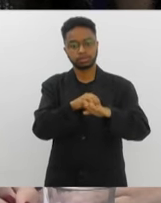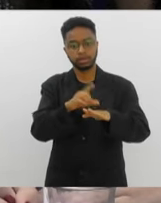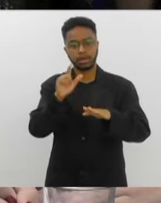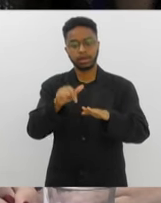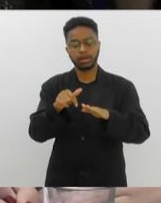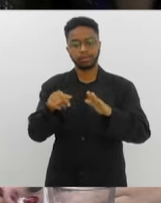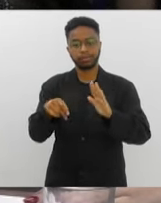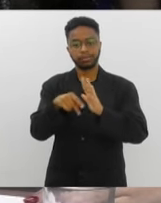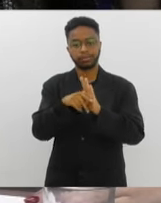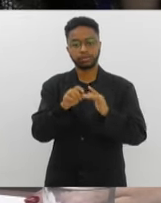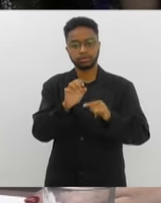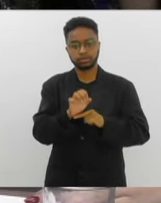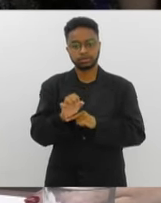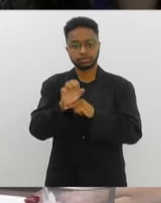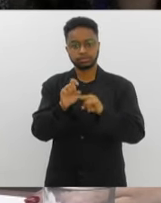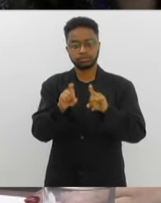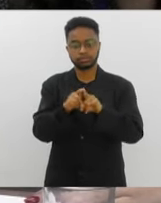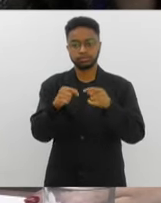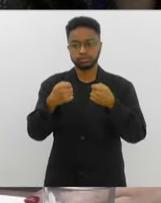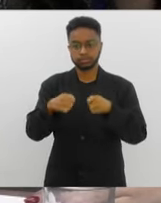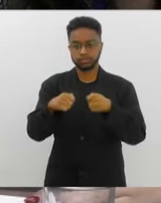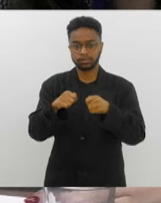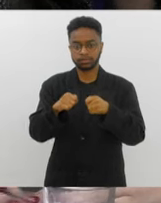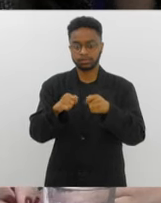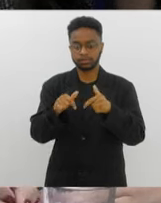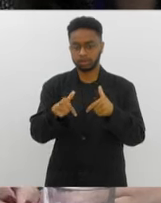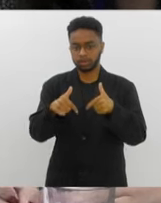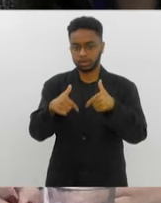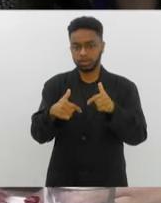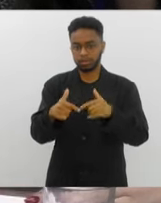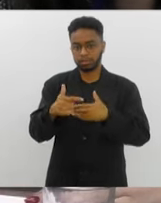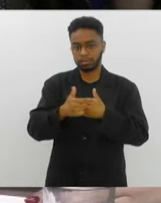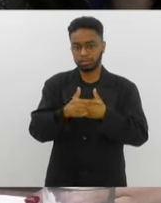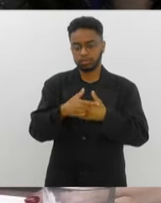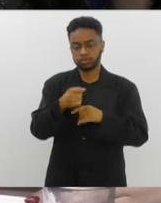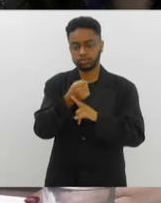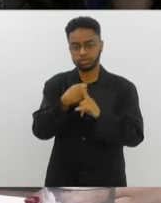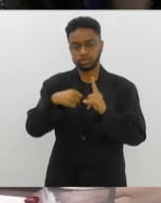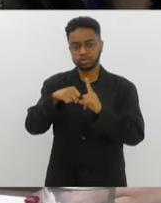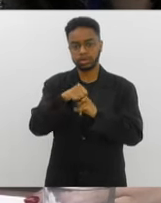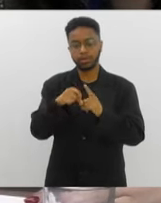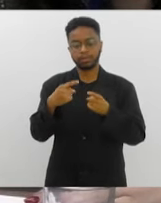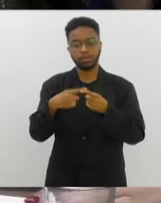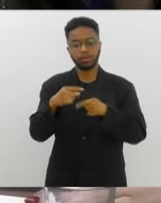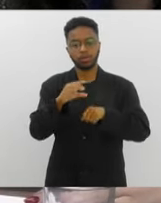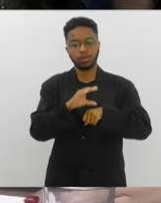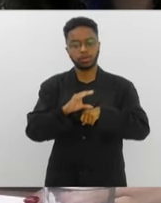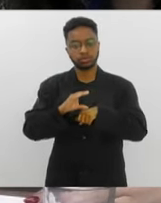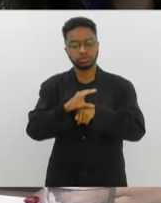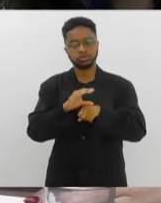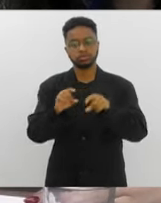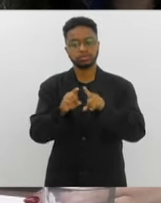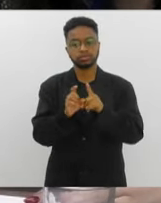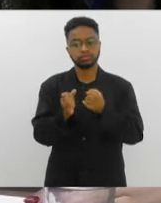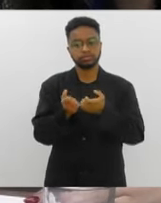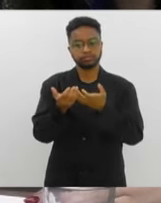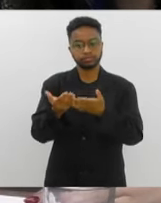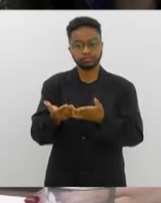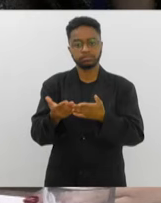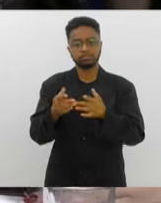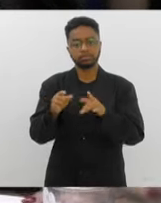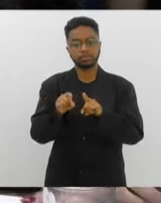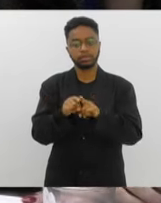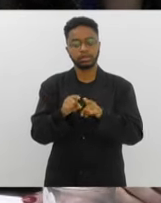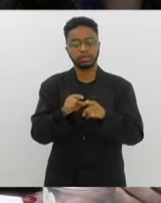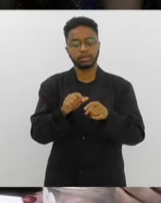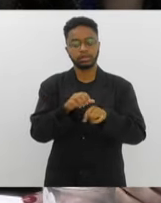Estado, que devem cumprir a sua função social. A Constituição, as concessões, o serviço de transporte,